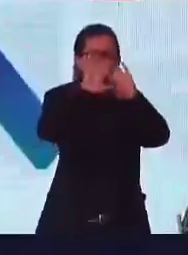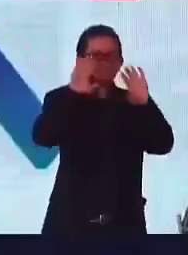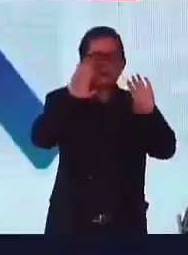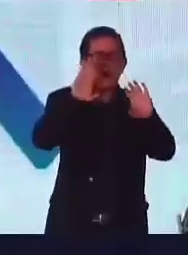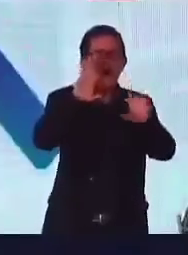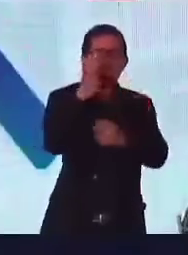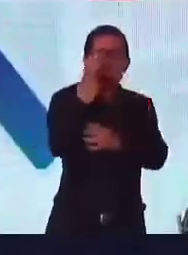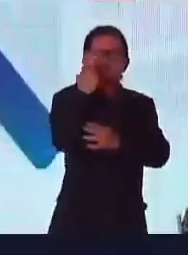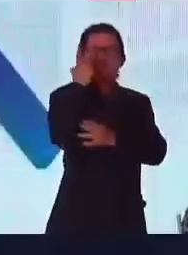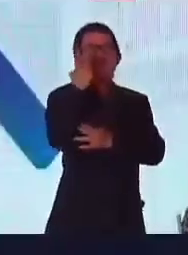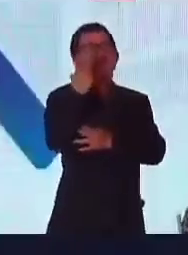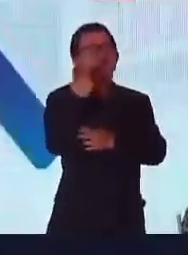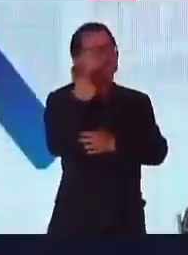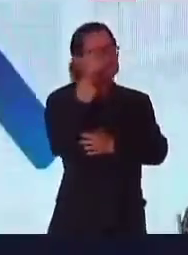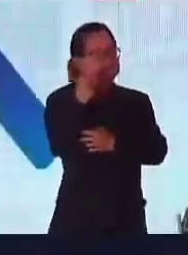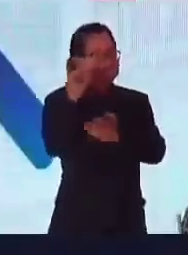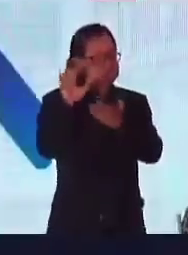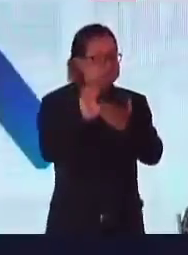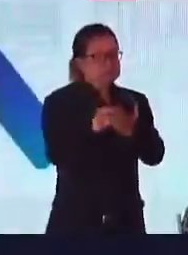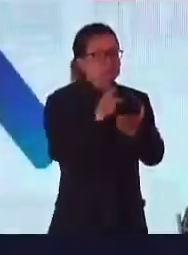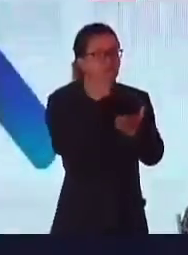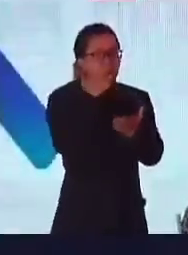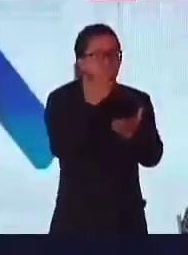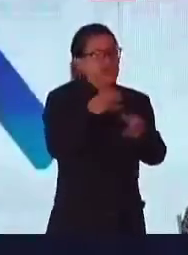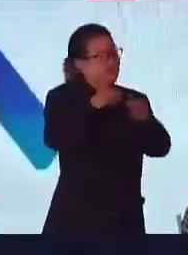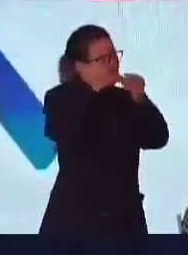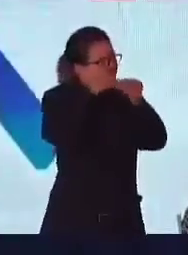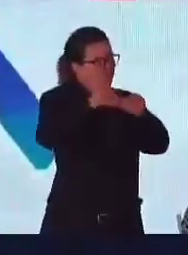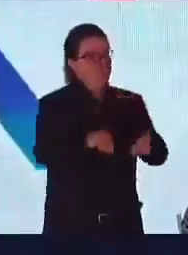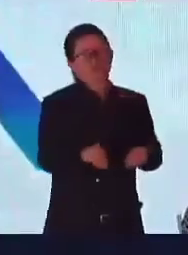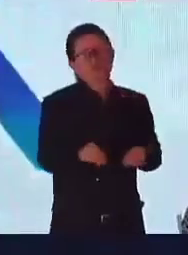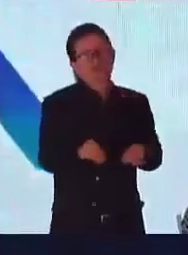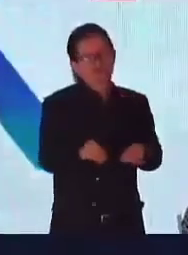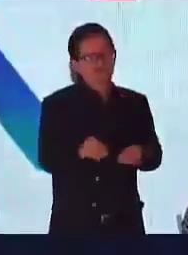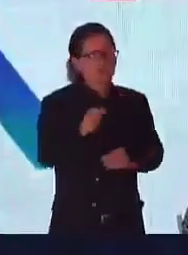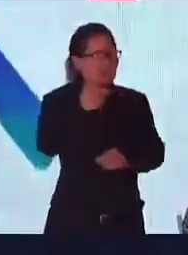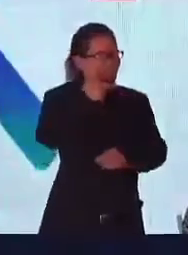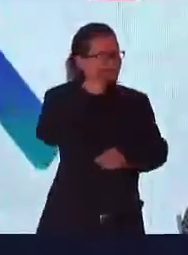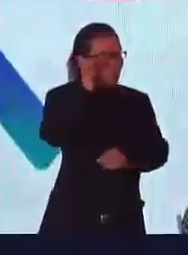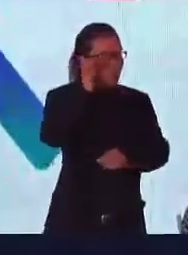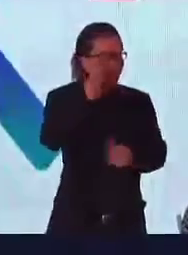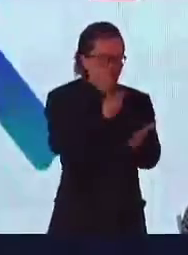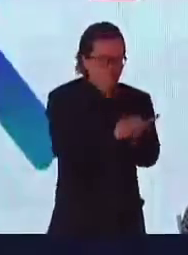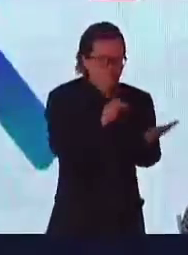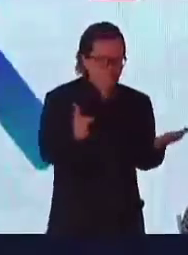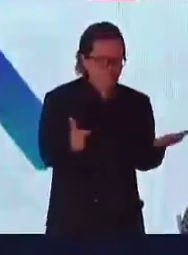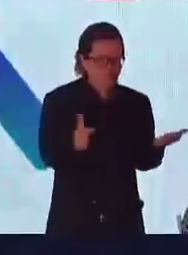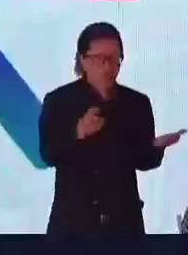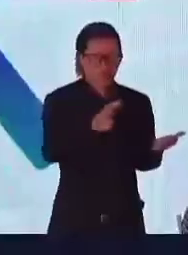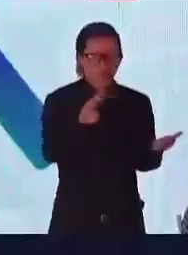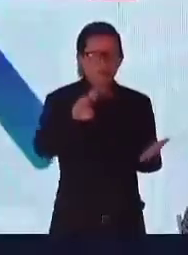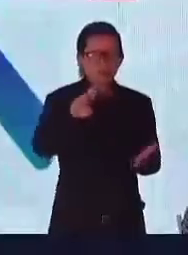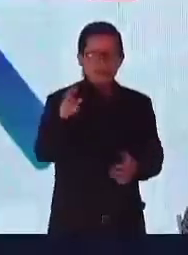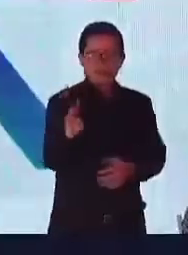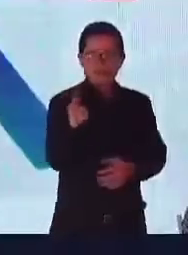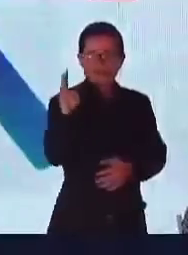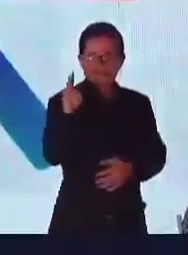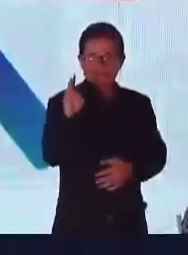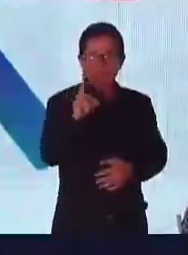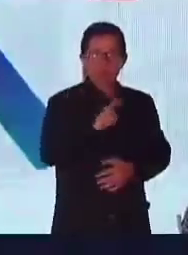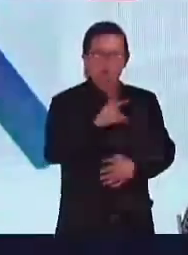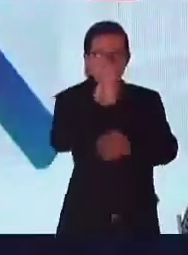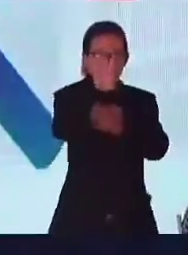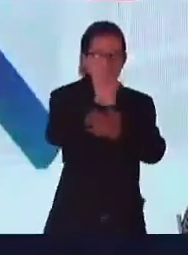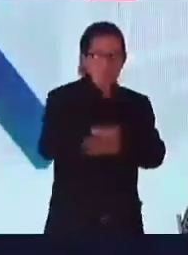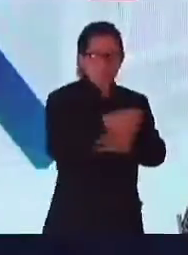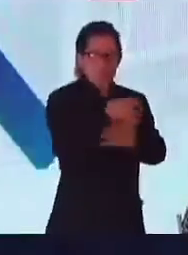Então, vamos sofrer um apagão. E ontem saiu no jornal O Valor, né, uma tabela mostrando